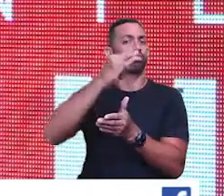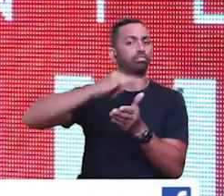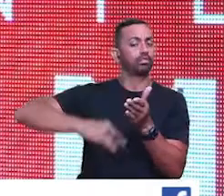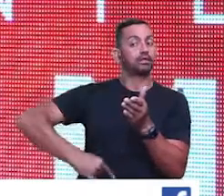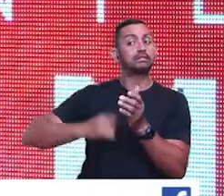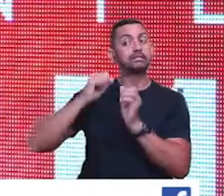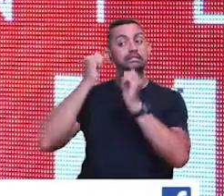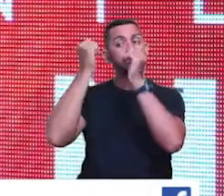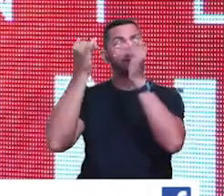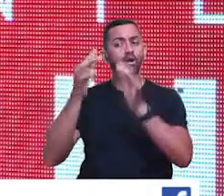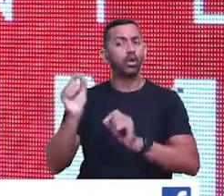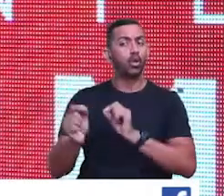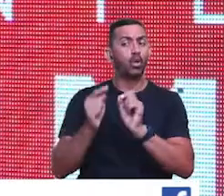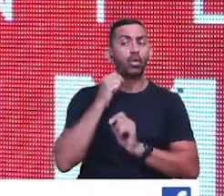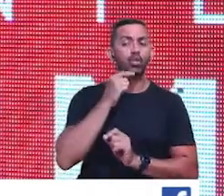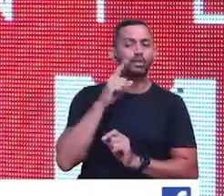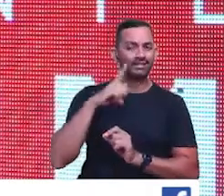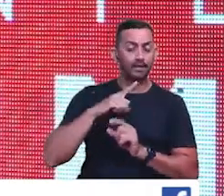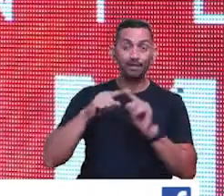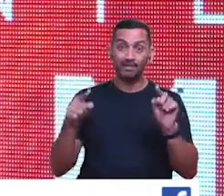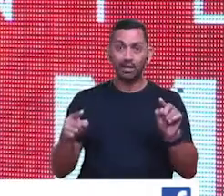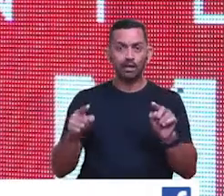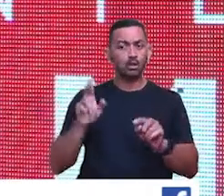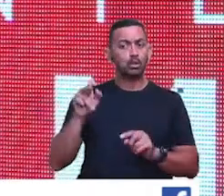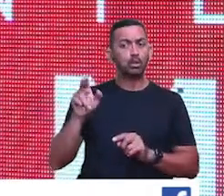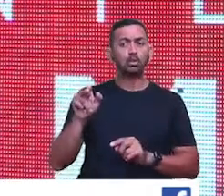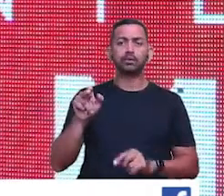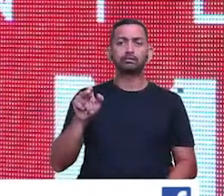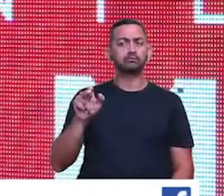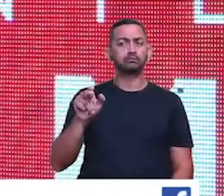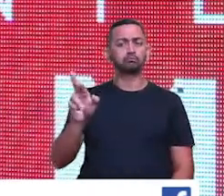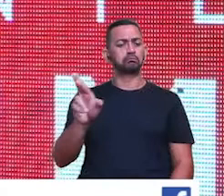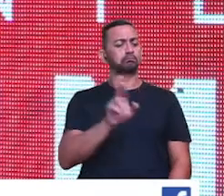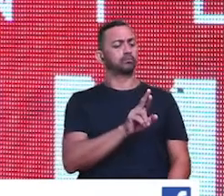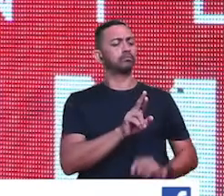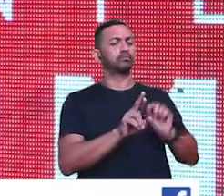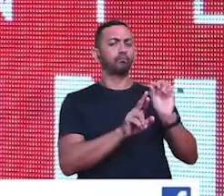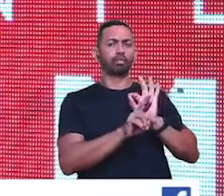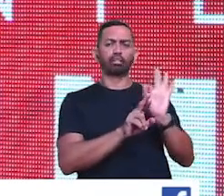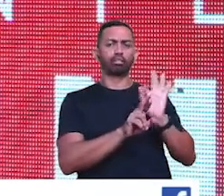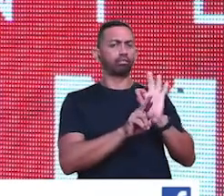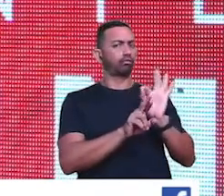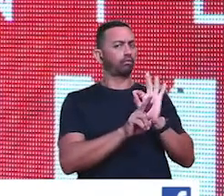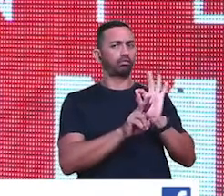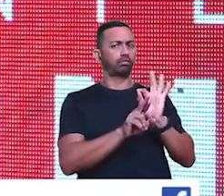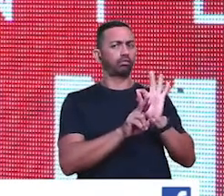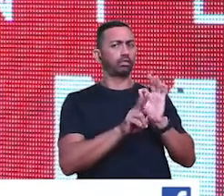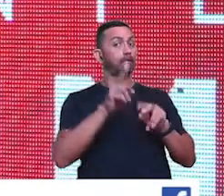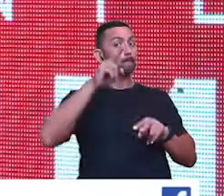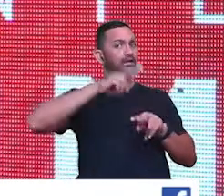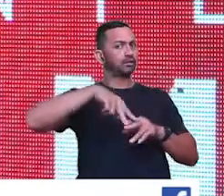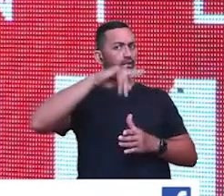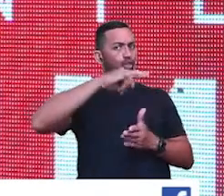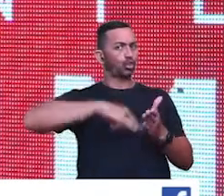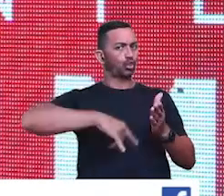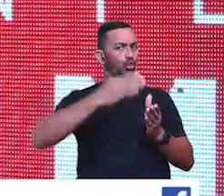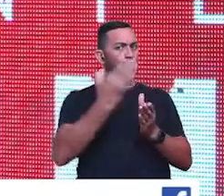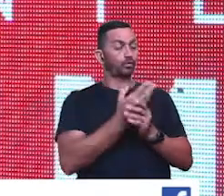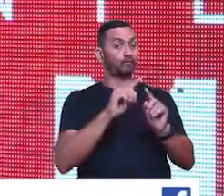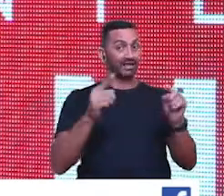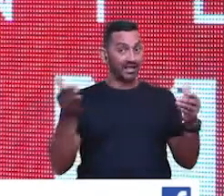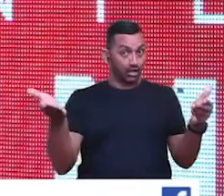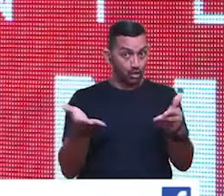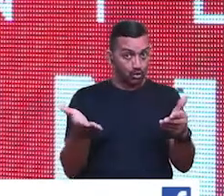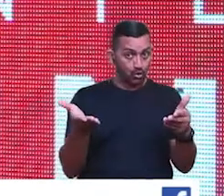e explicar, tirar as dúvidas que se tinham naquele momento. Só que nunca se veio resultado daquela apreensão, daquela